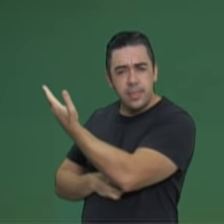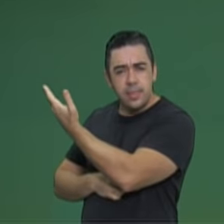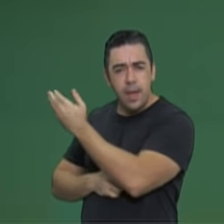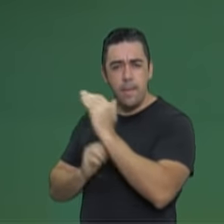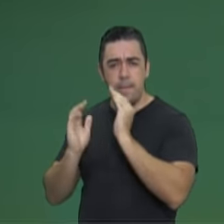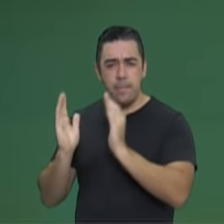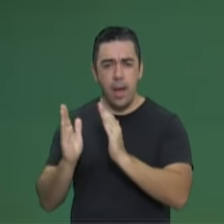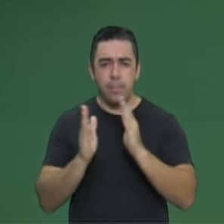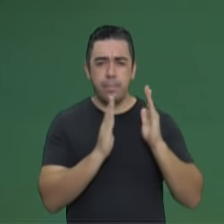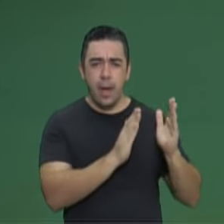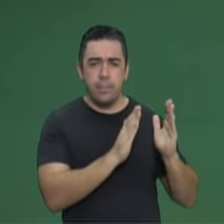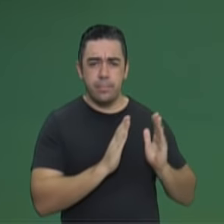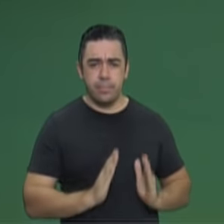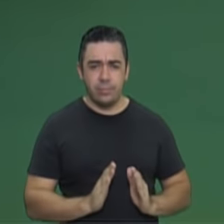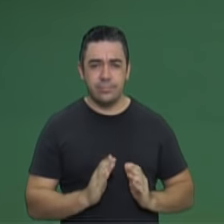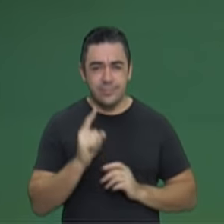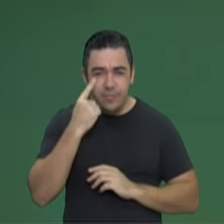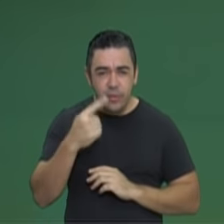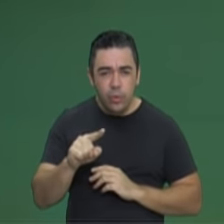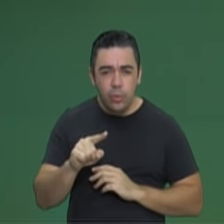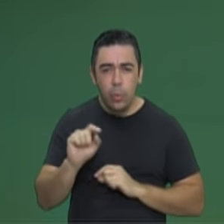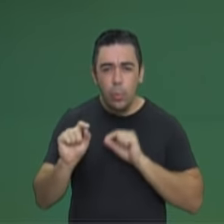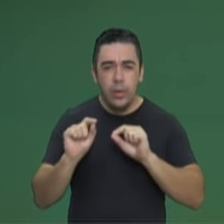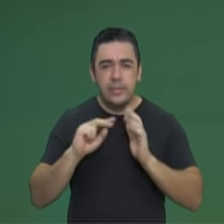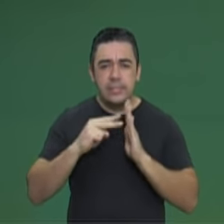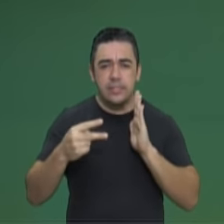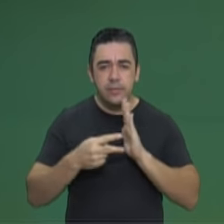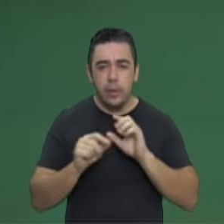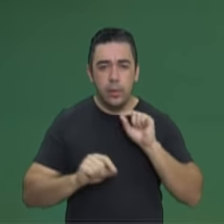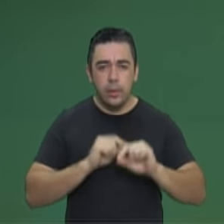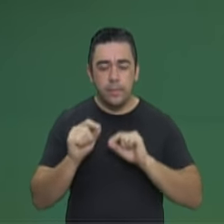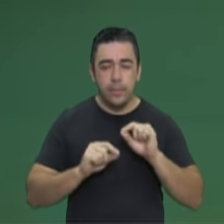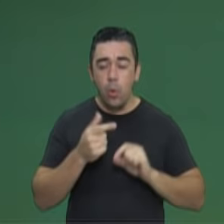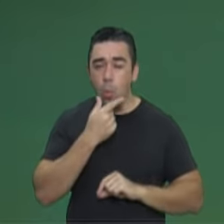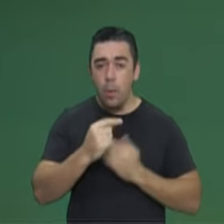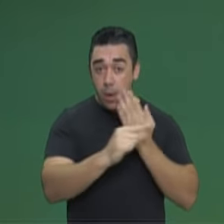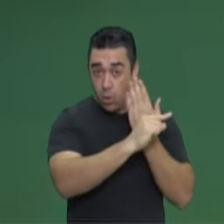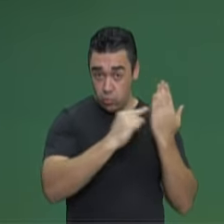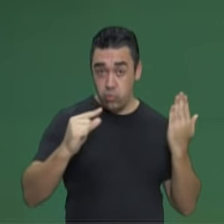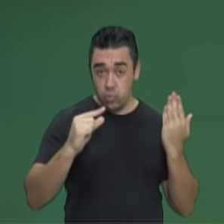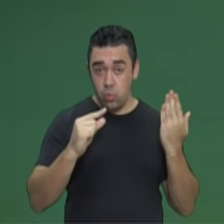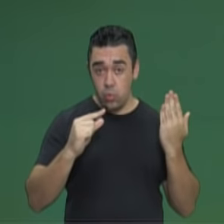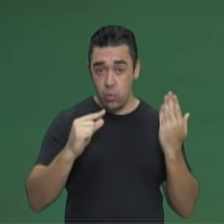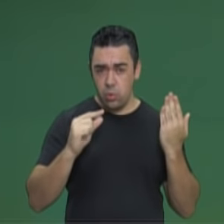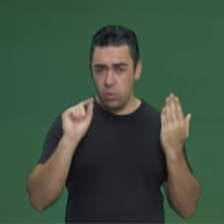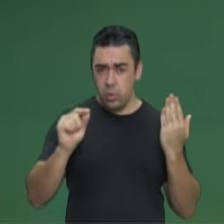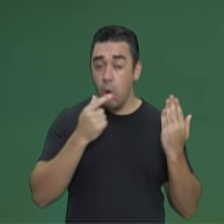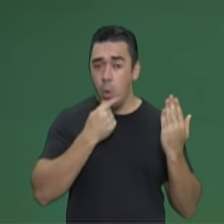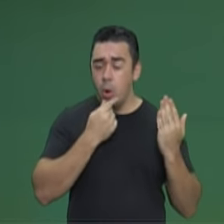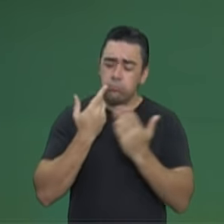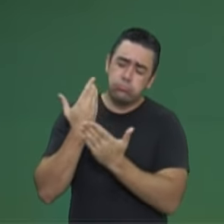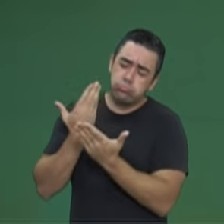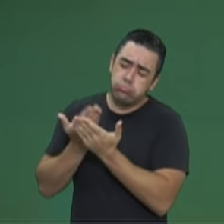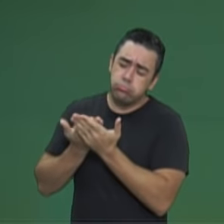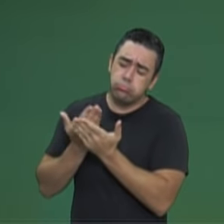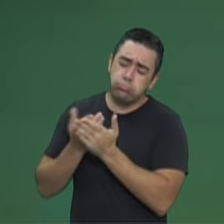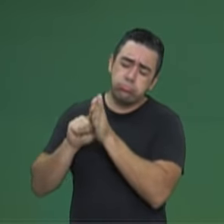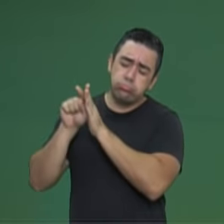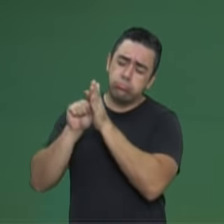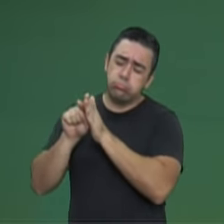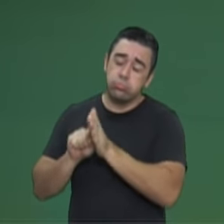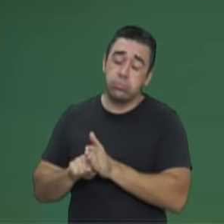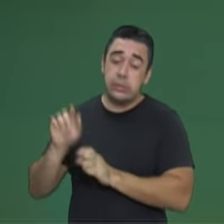vai descobrir o que essas letrinhas significam. O que você tem que saber? Que Köppen era um climatólogo, foi um pesquisador